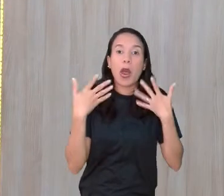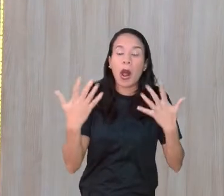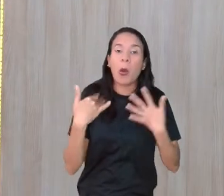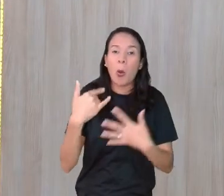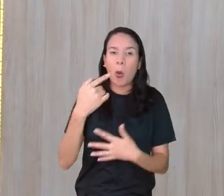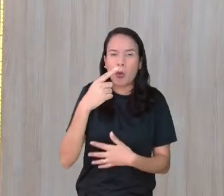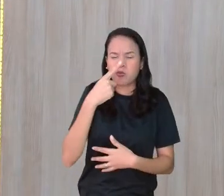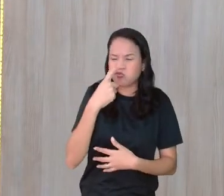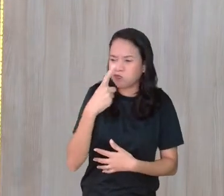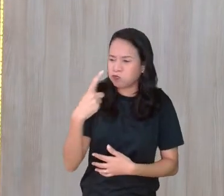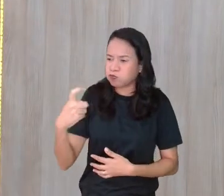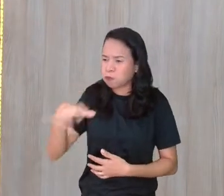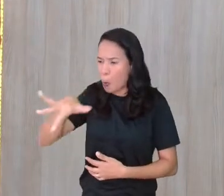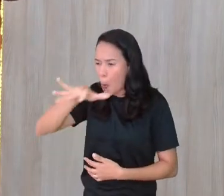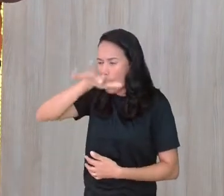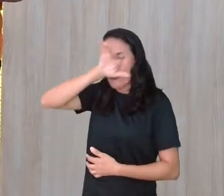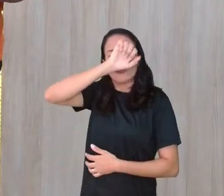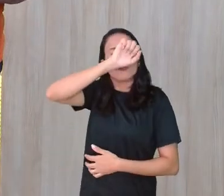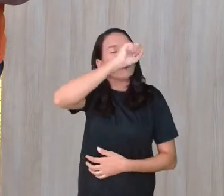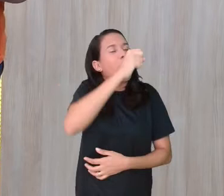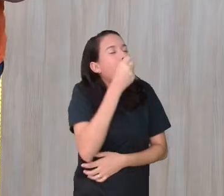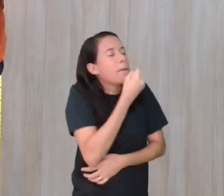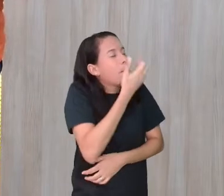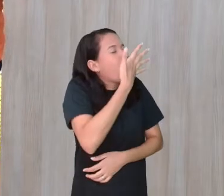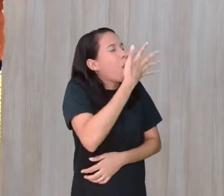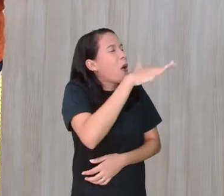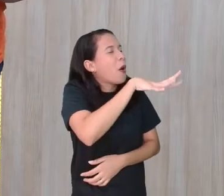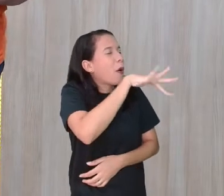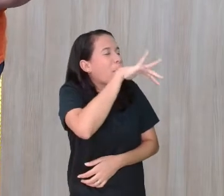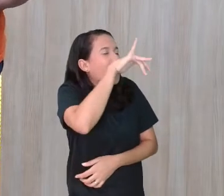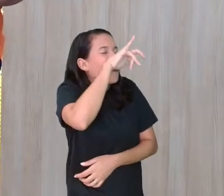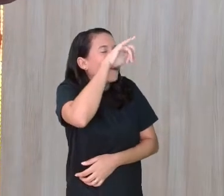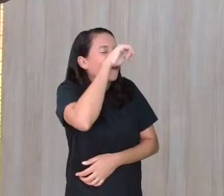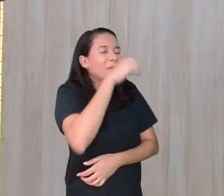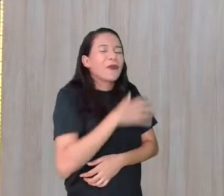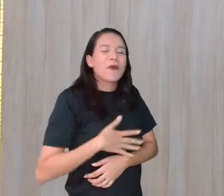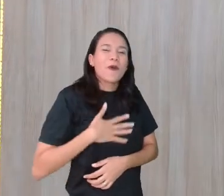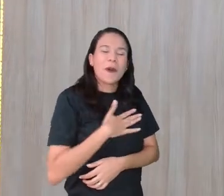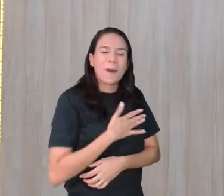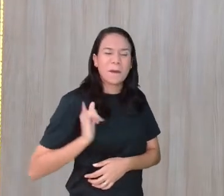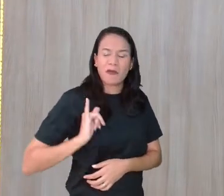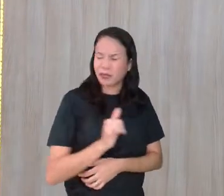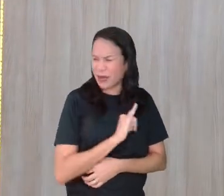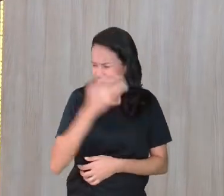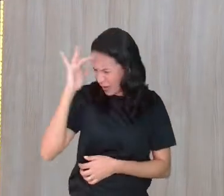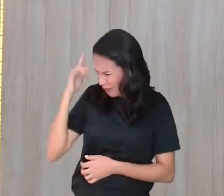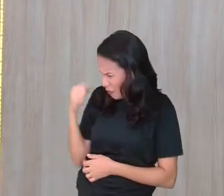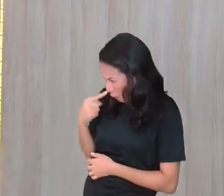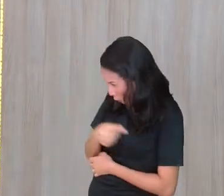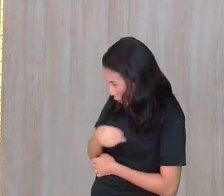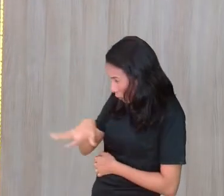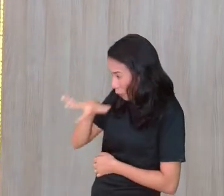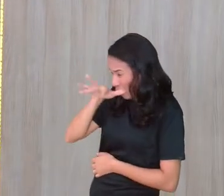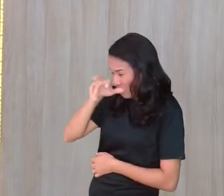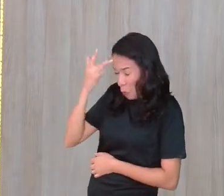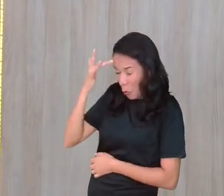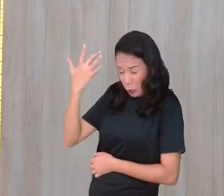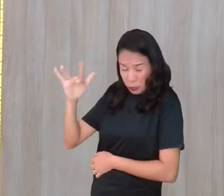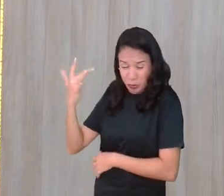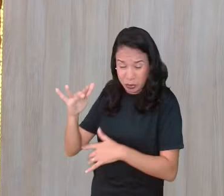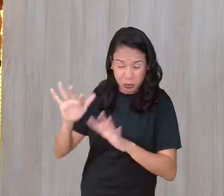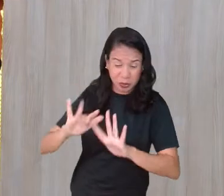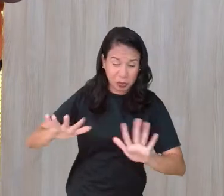cheiro, né? A gente diz que cheiro agradável, eu gostei desse perfume. A outra, não, esse perfume me dá dor de cabeça. Então,